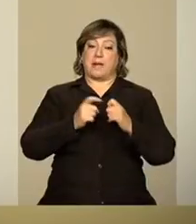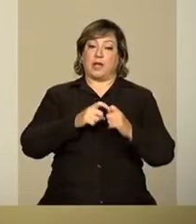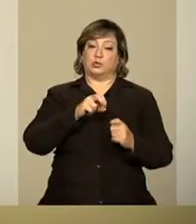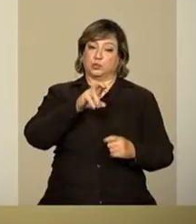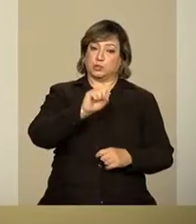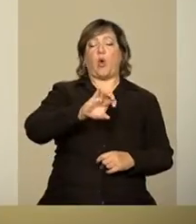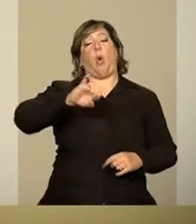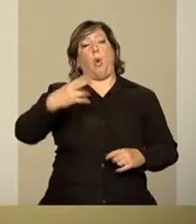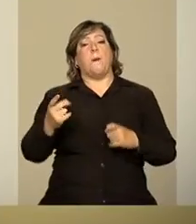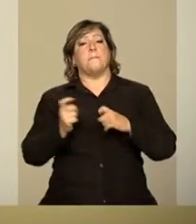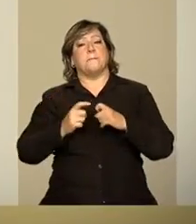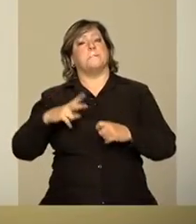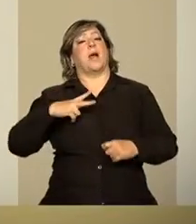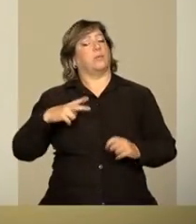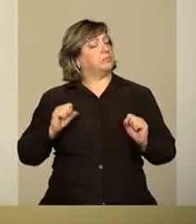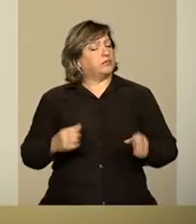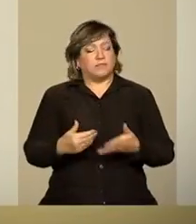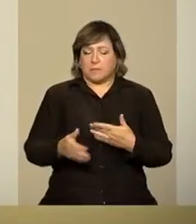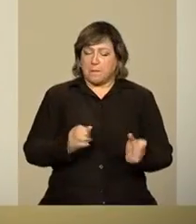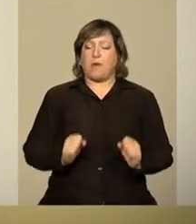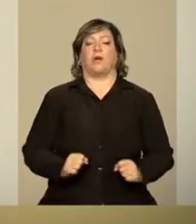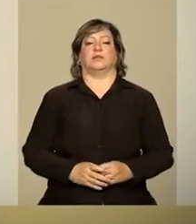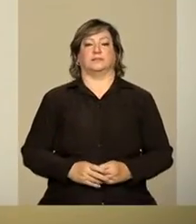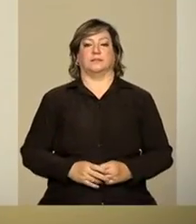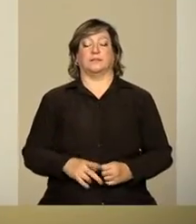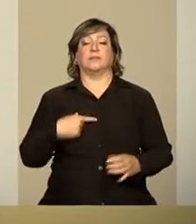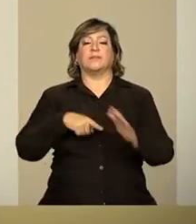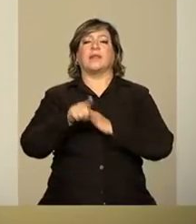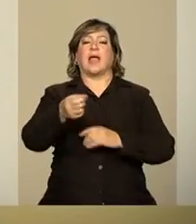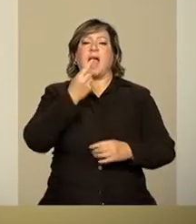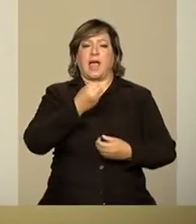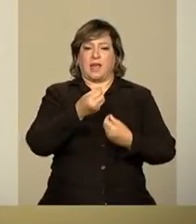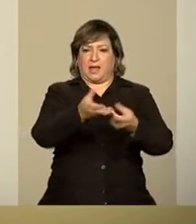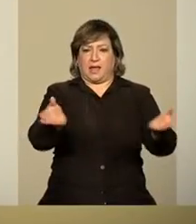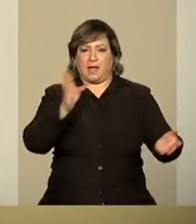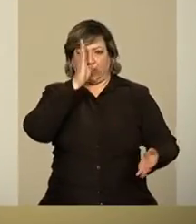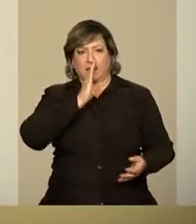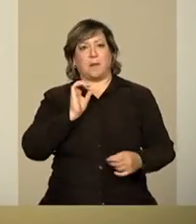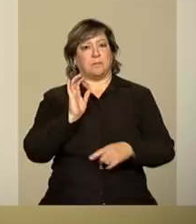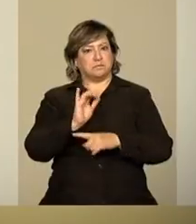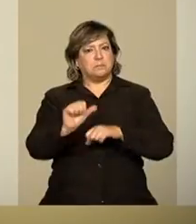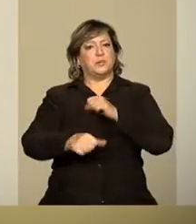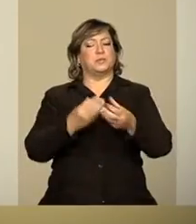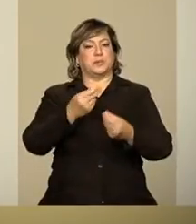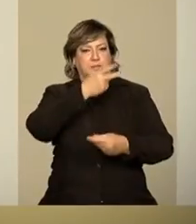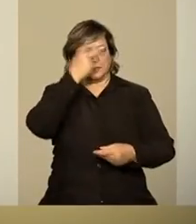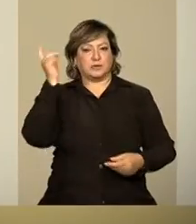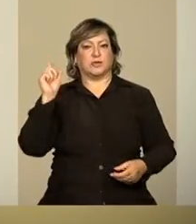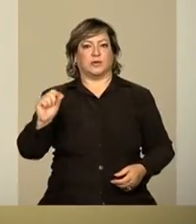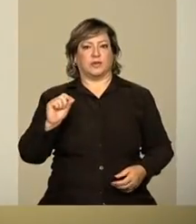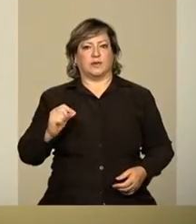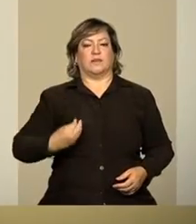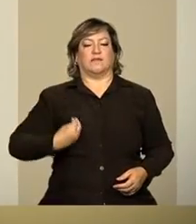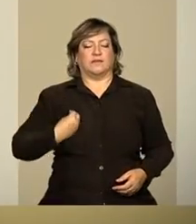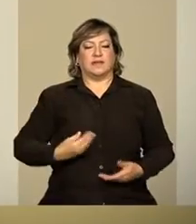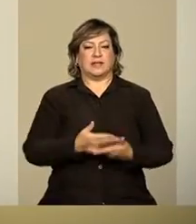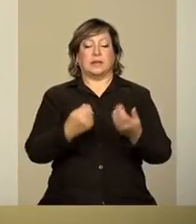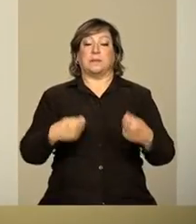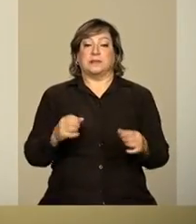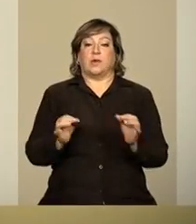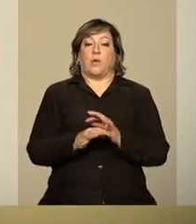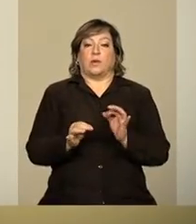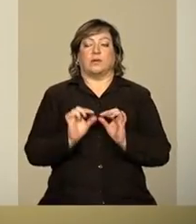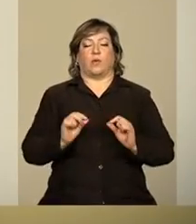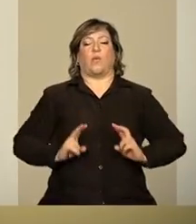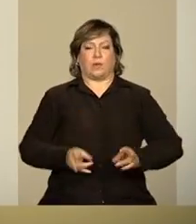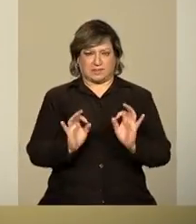do SUS como de um médico particular a distribuição gratuita de remédios mudou a vida de muita gente que precisa fazer o tratamento de forma